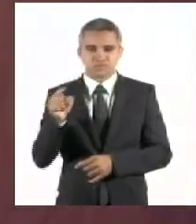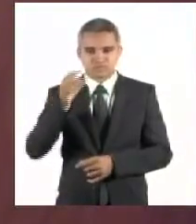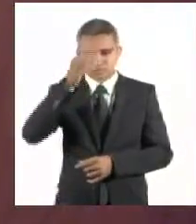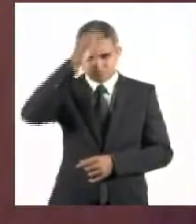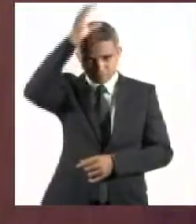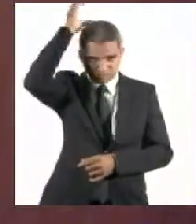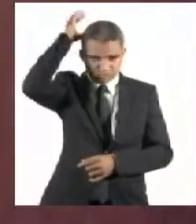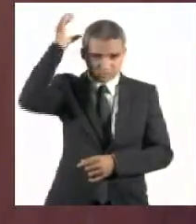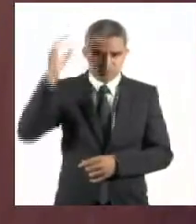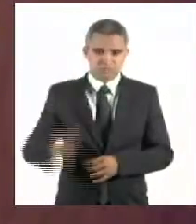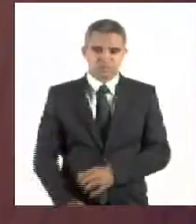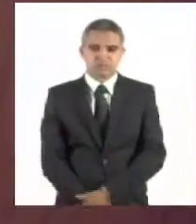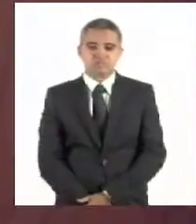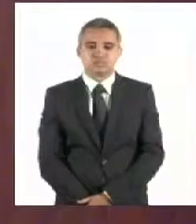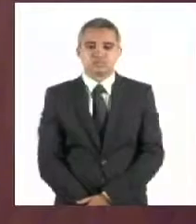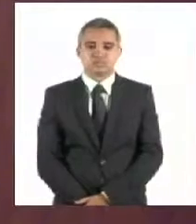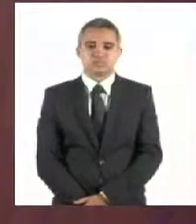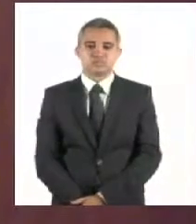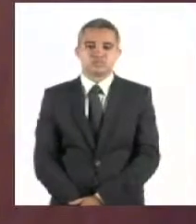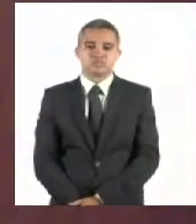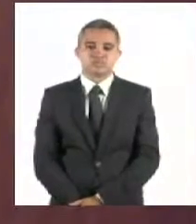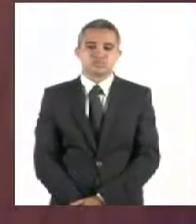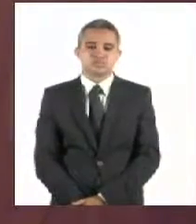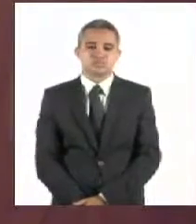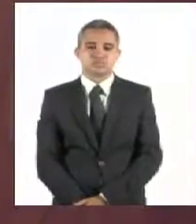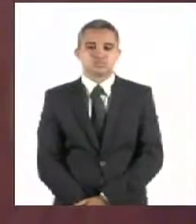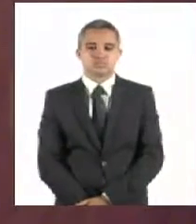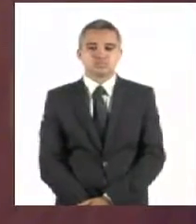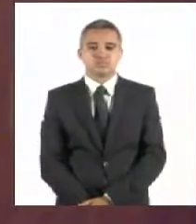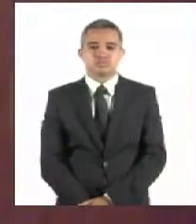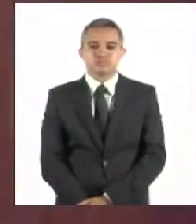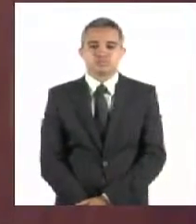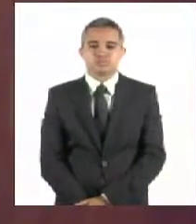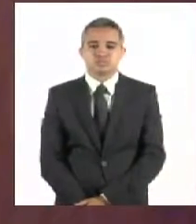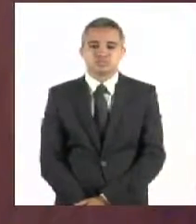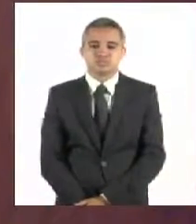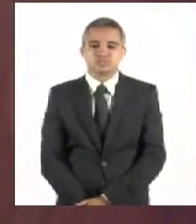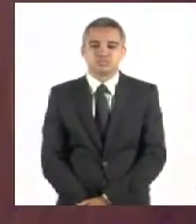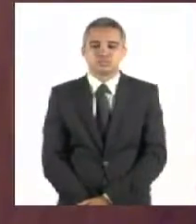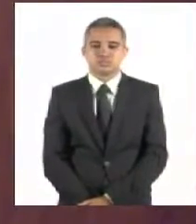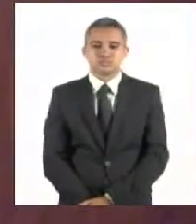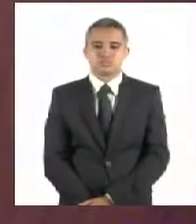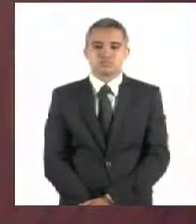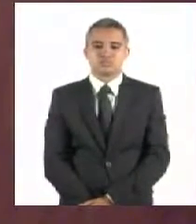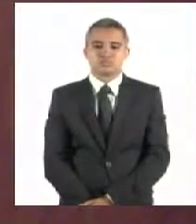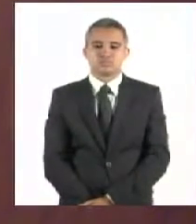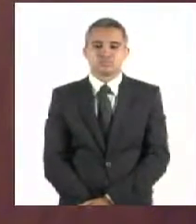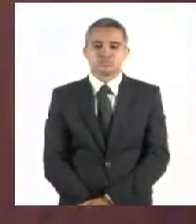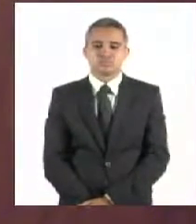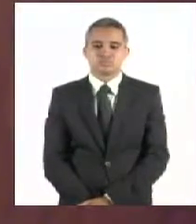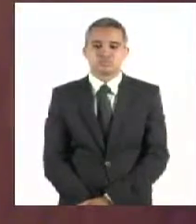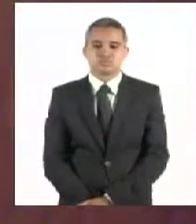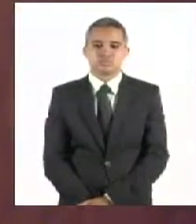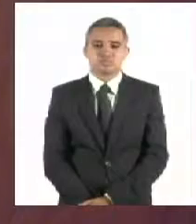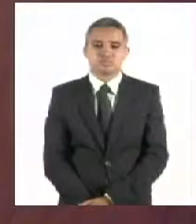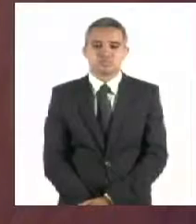de Chapadinha, visto que o sistema